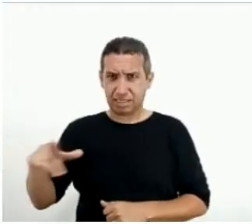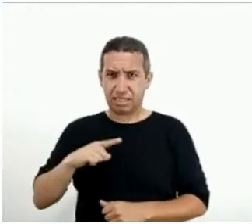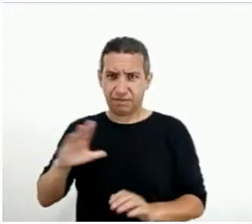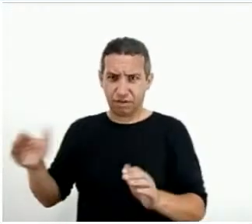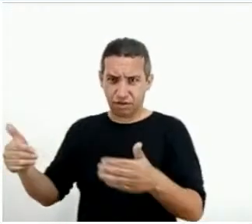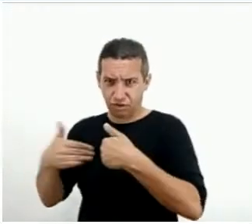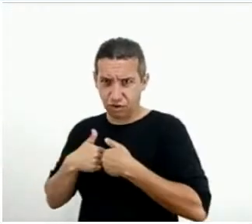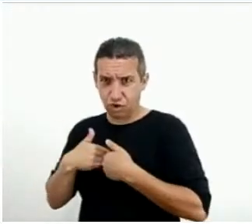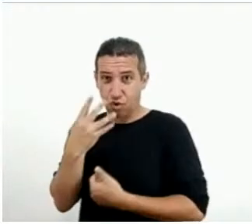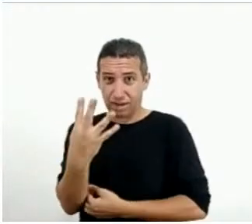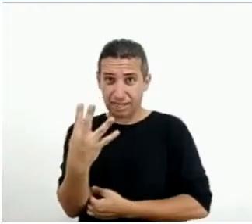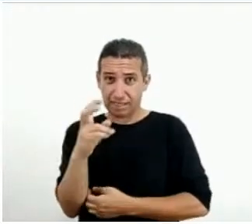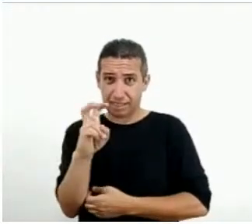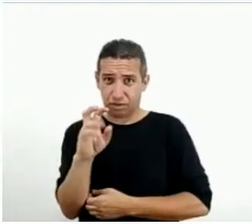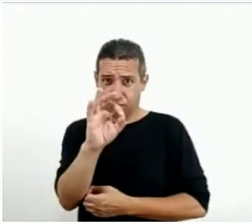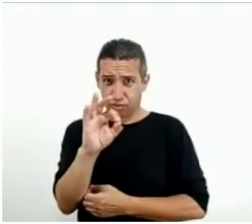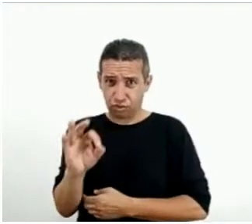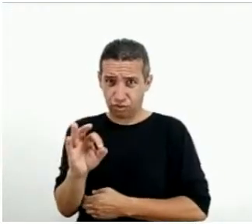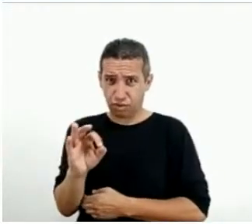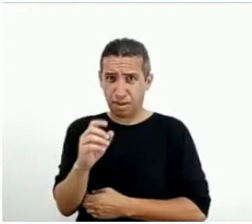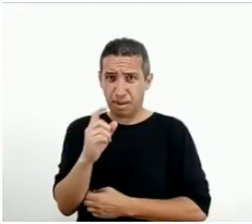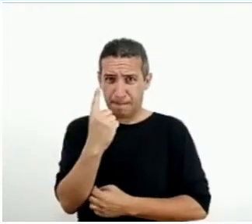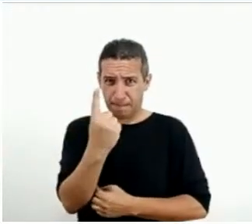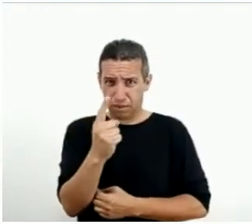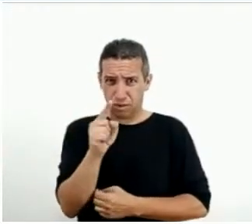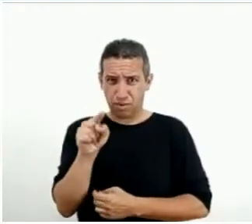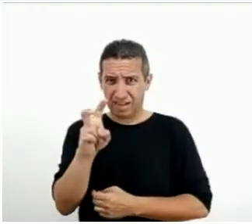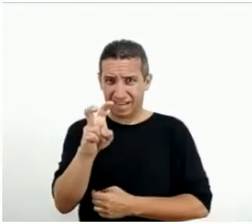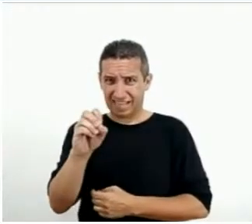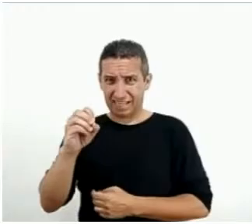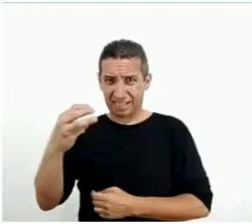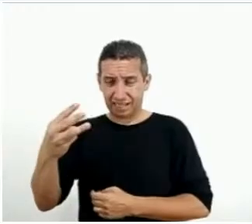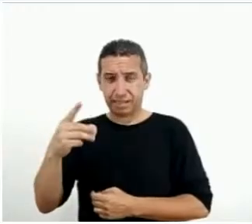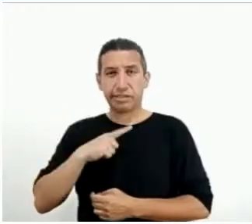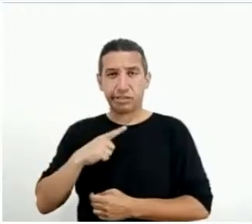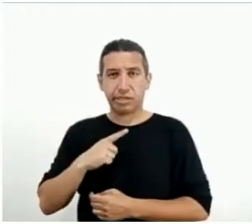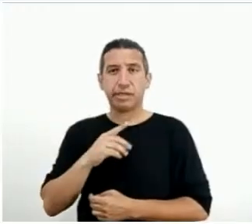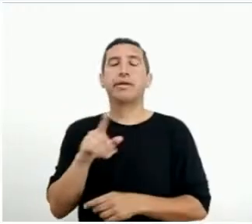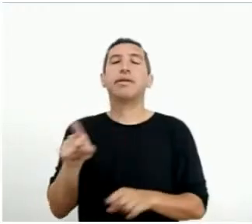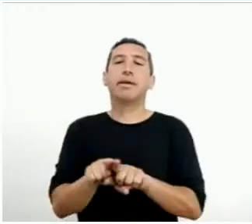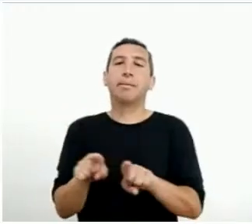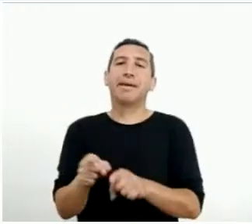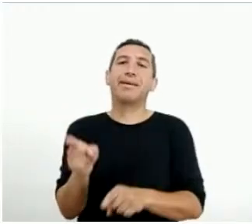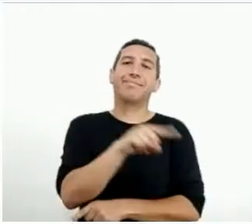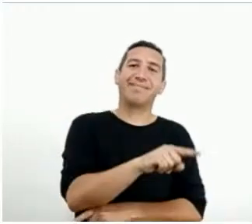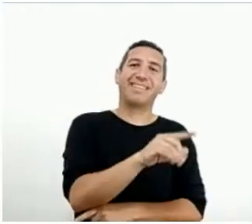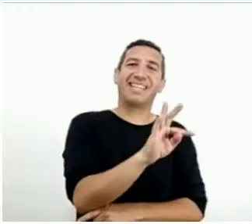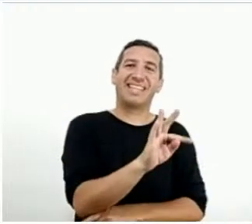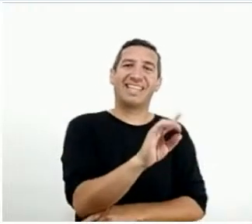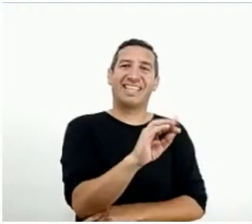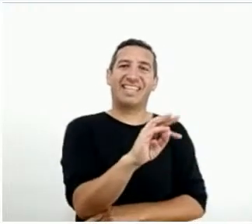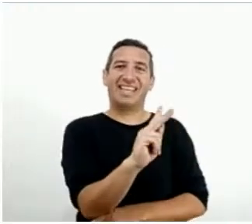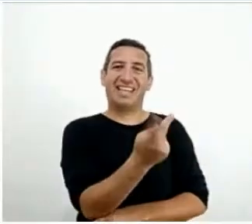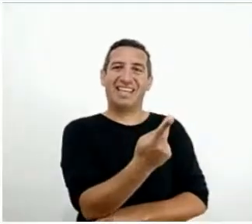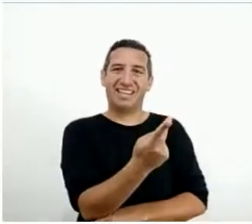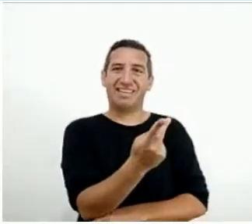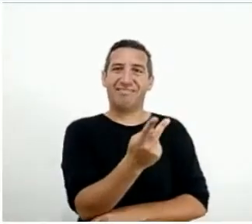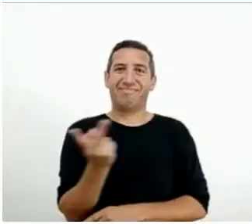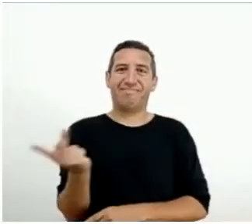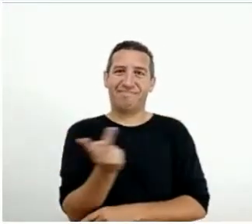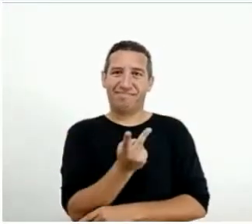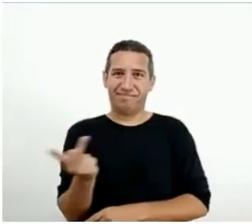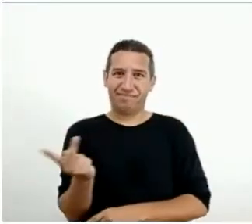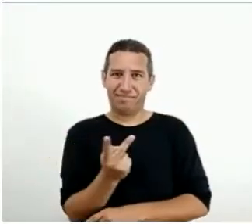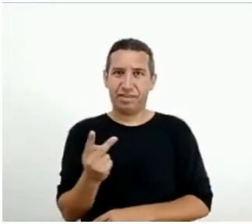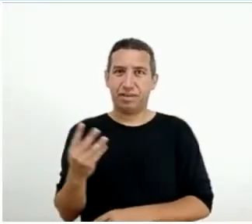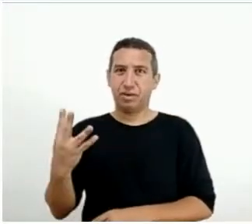45%, ou seja, 1.503, tinham TDAH. E o que eles viram? Então, 3.319 crianças, 45% tinham